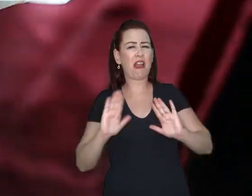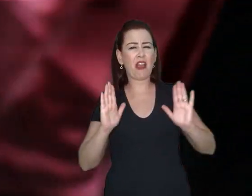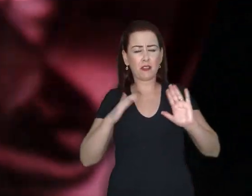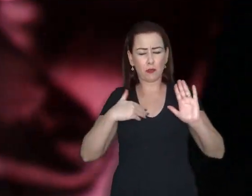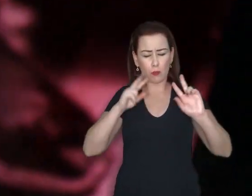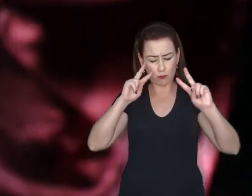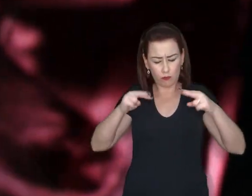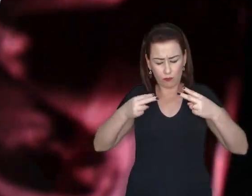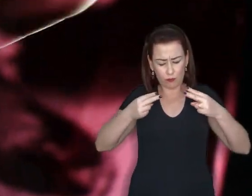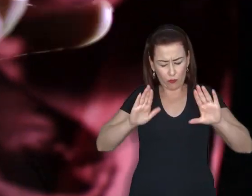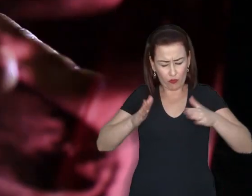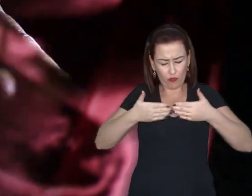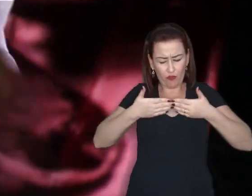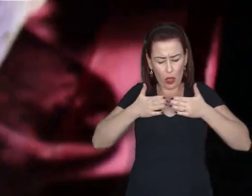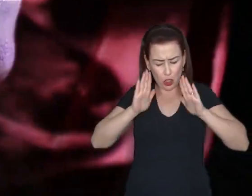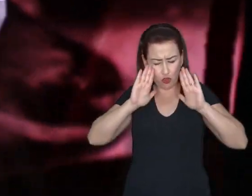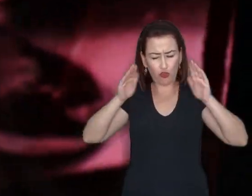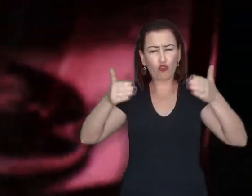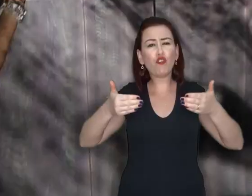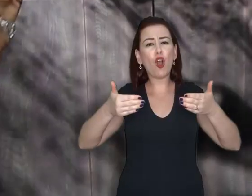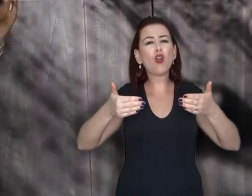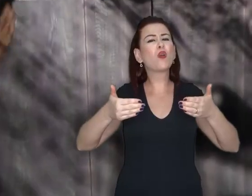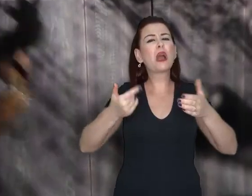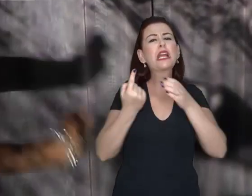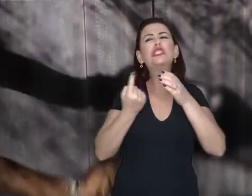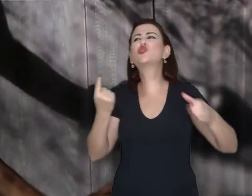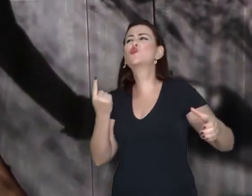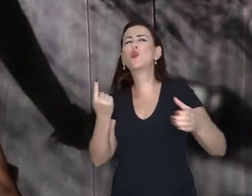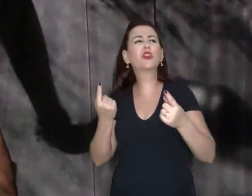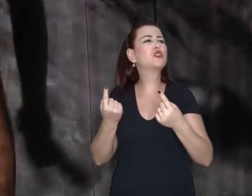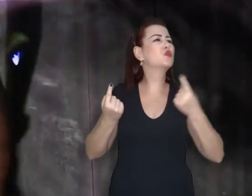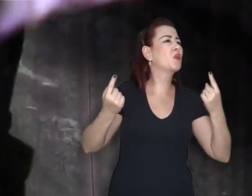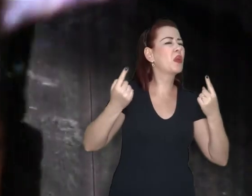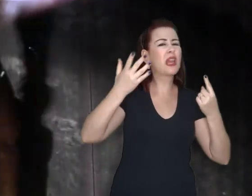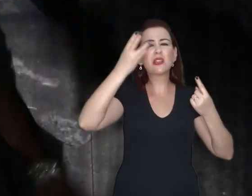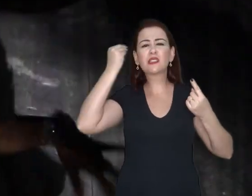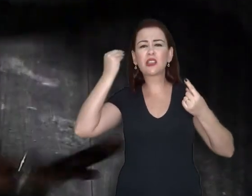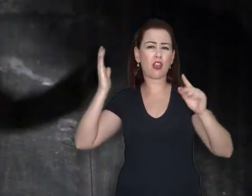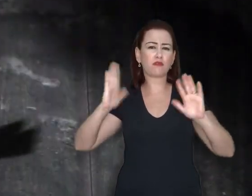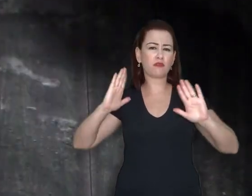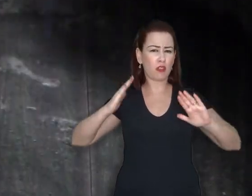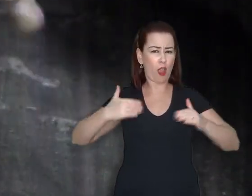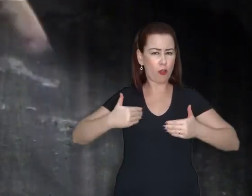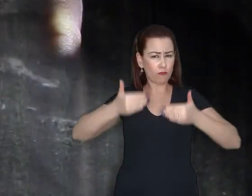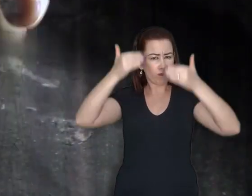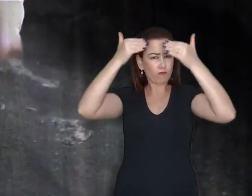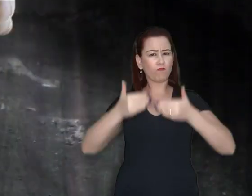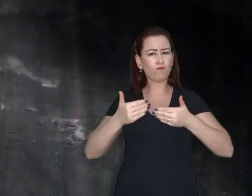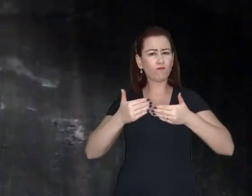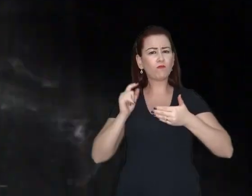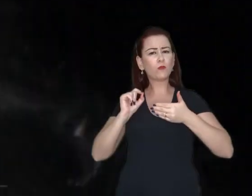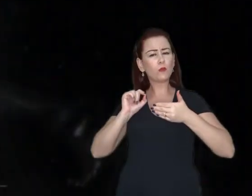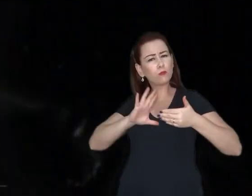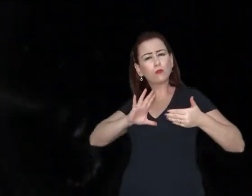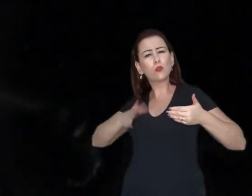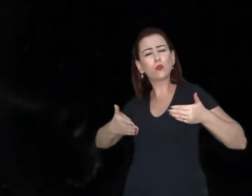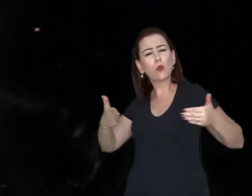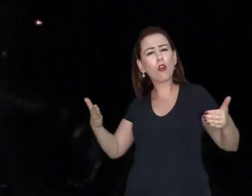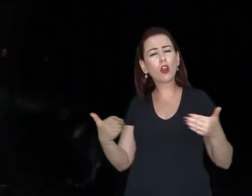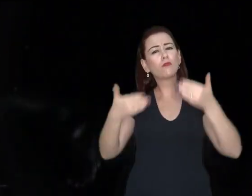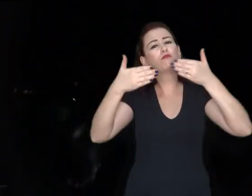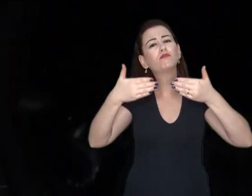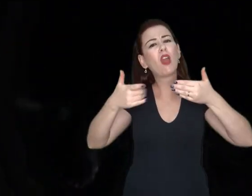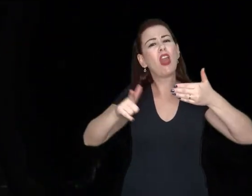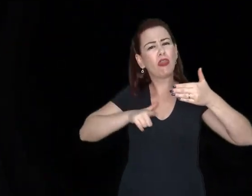Me concentro, me fecho e foco. Sem excluir, sem esquecer, visto a armadura e ainda assim